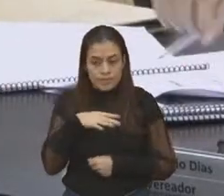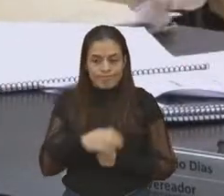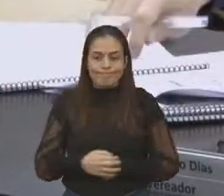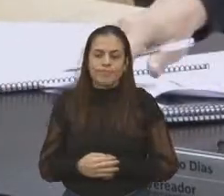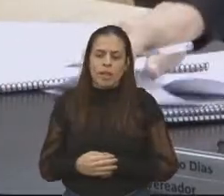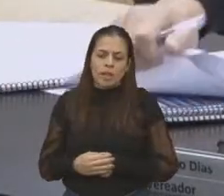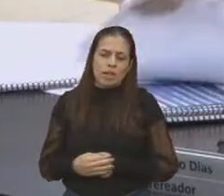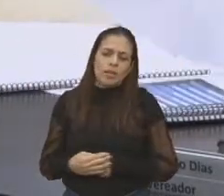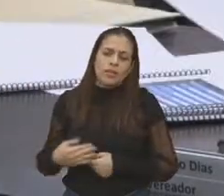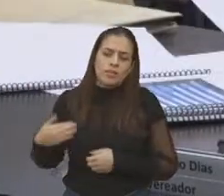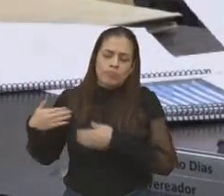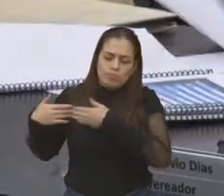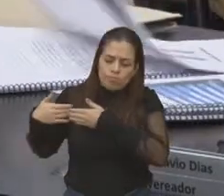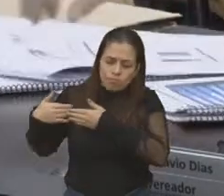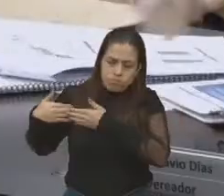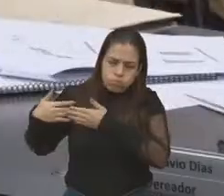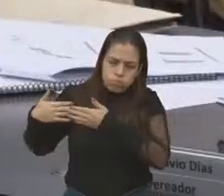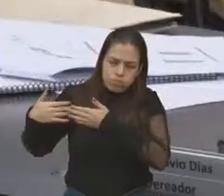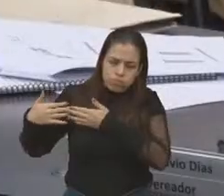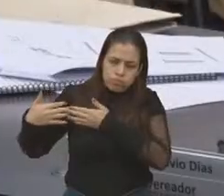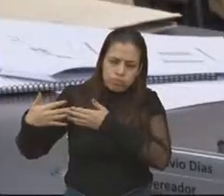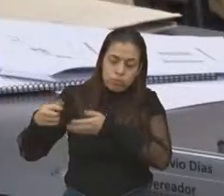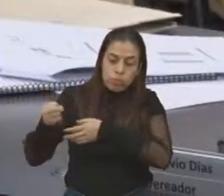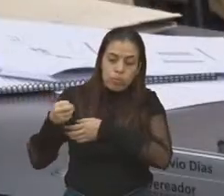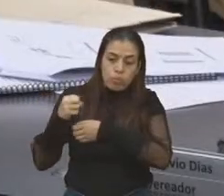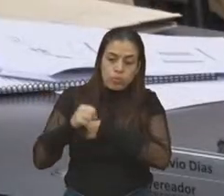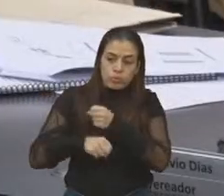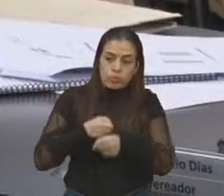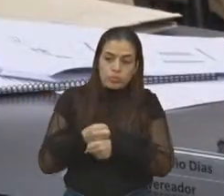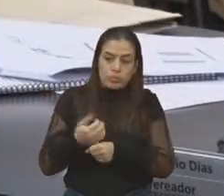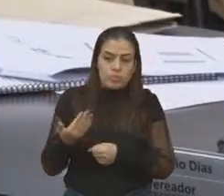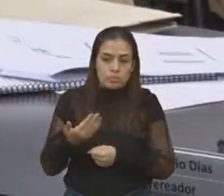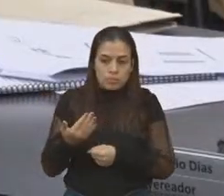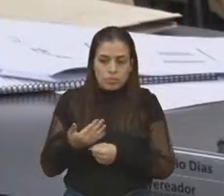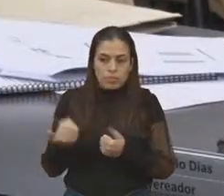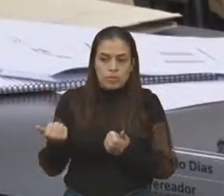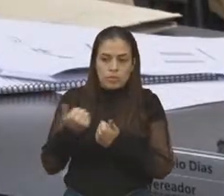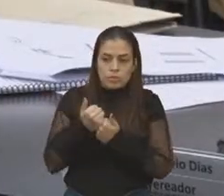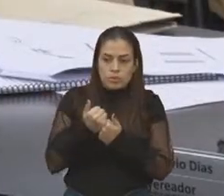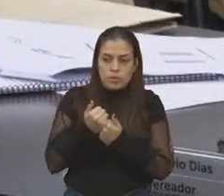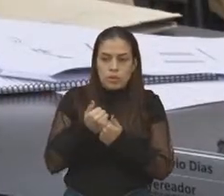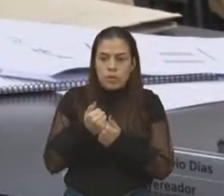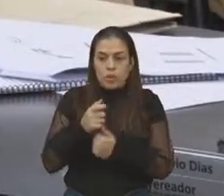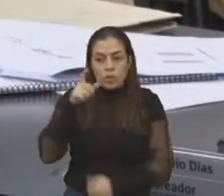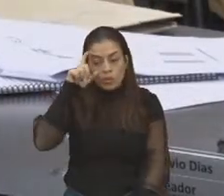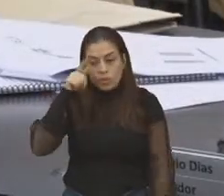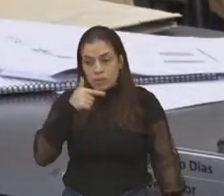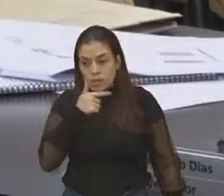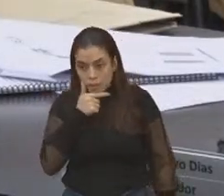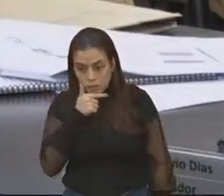Passados aí 8 anos, e agora entrando na continuidade, né, o Celso, que era braço direito dele,